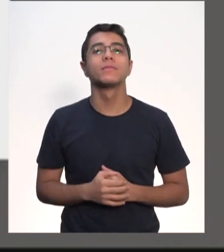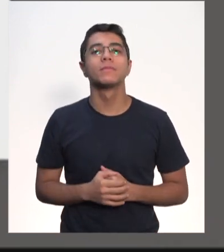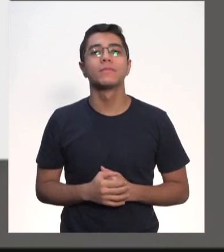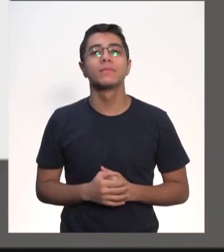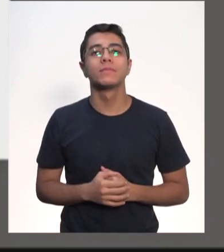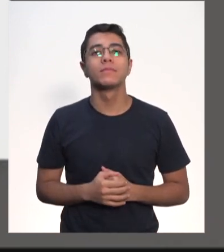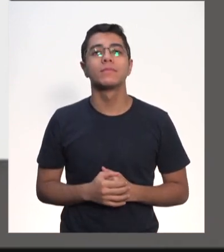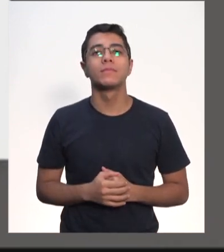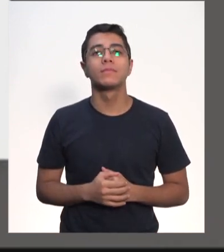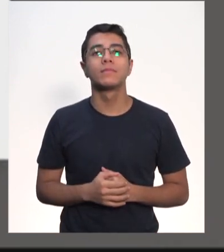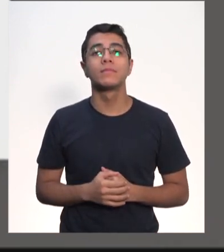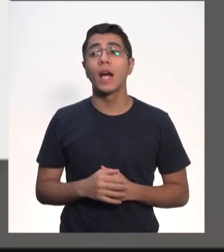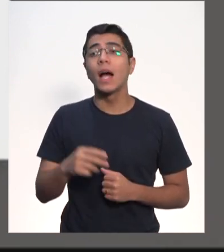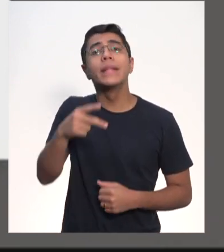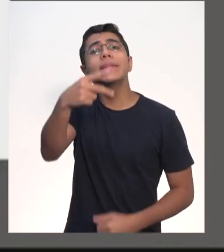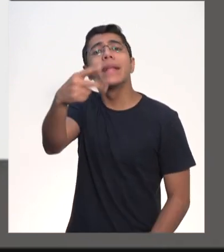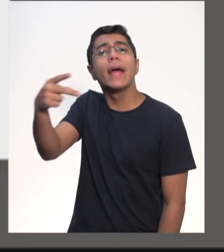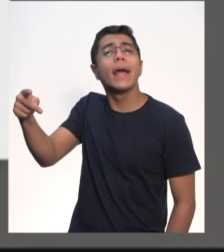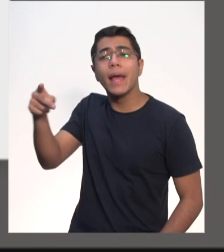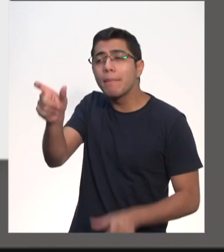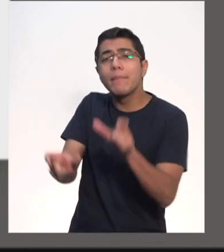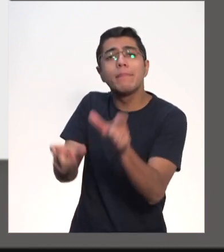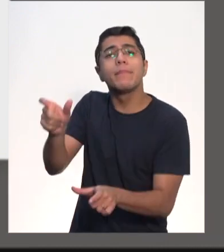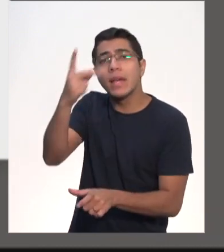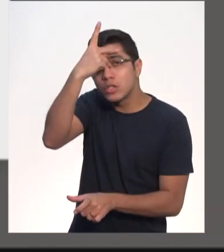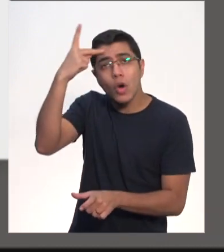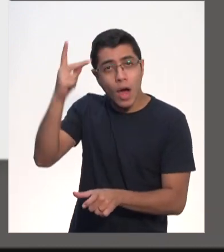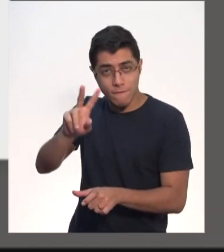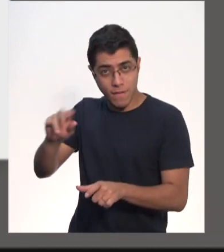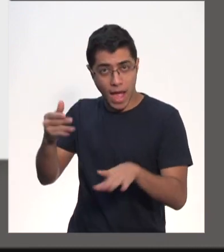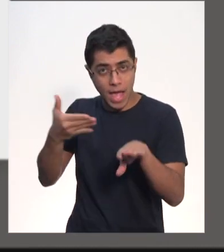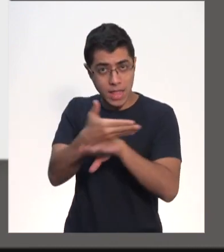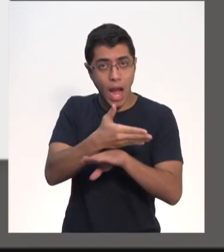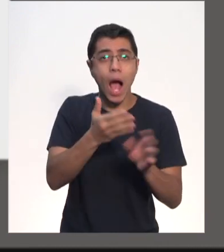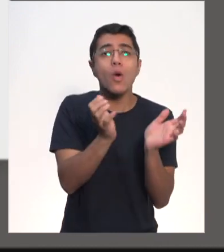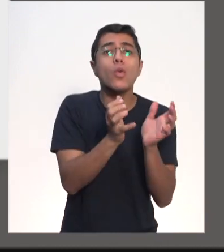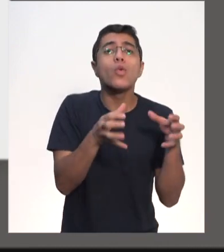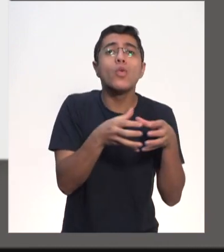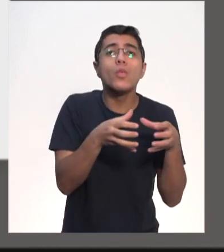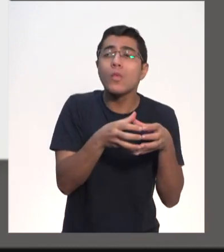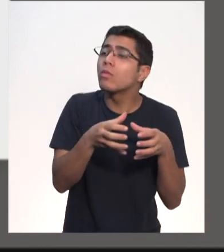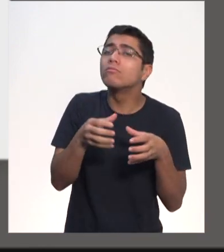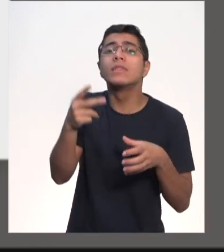Coloque o e-mail das pessoas que vão entrar no grupo.